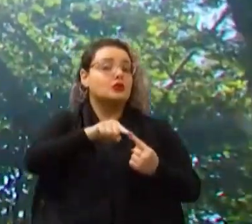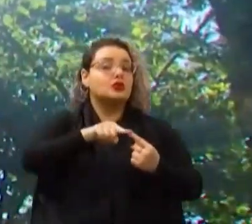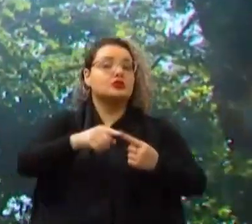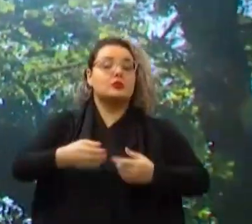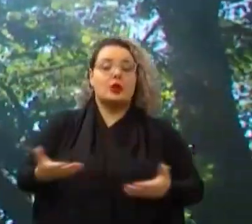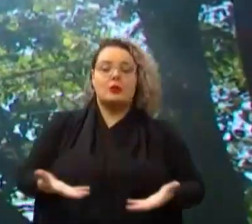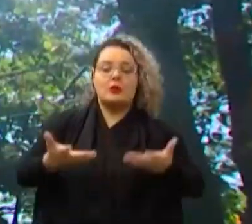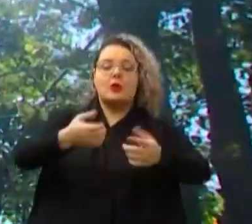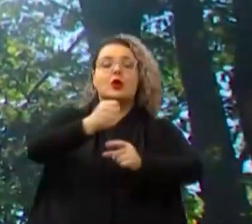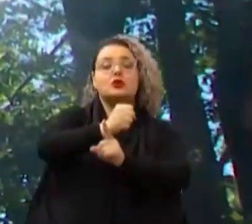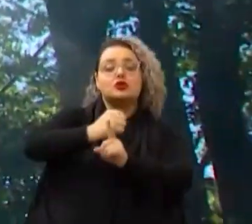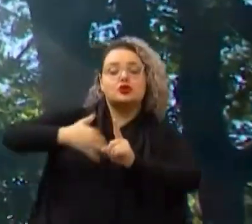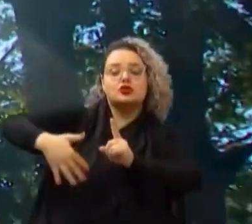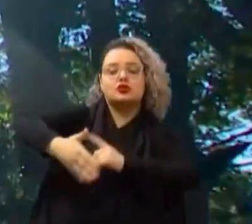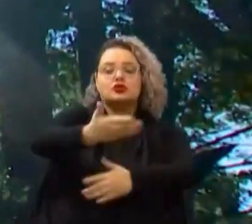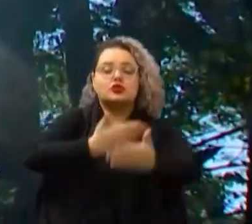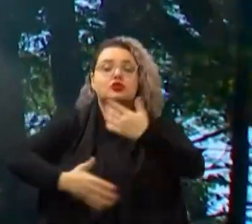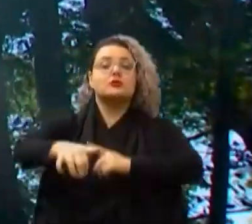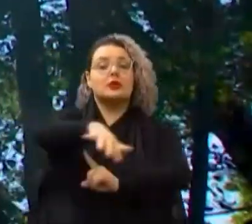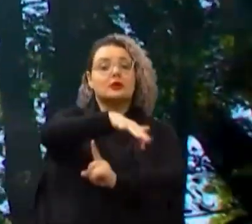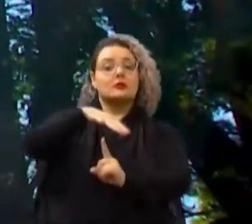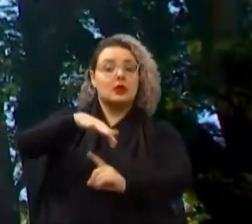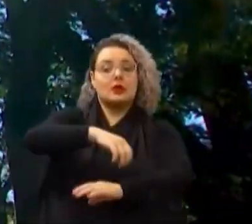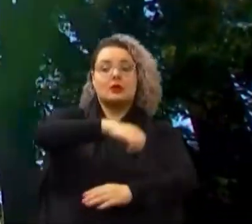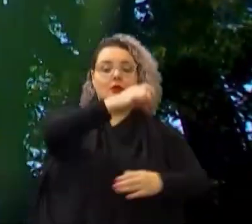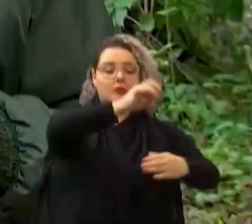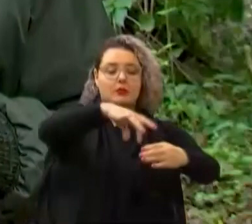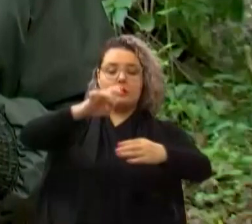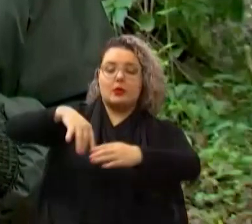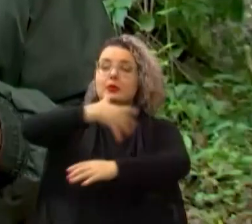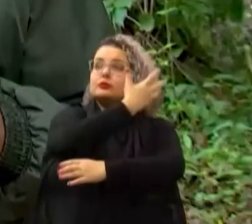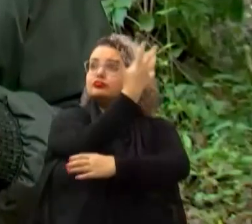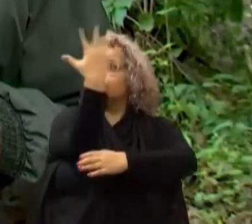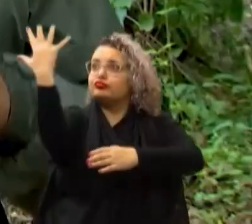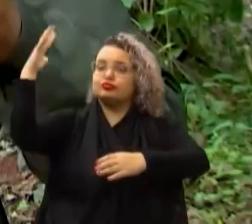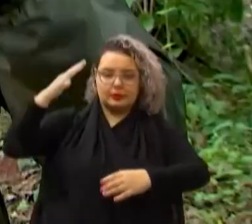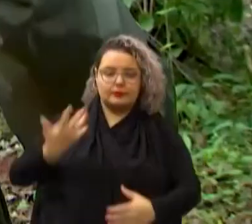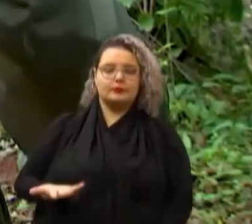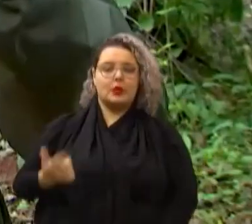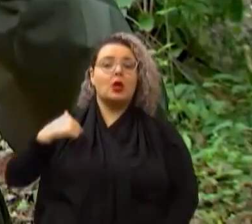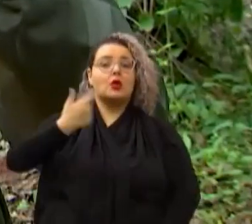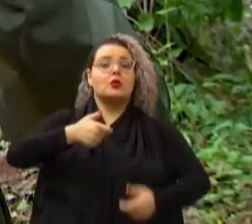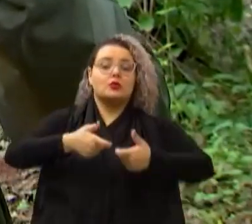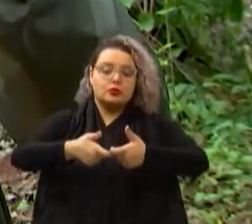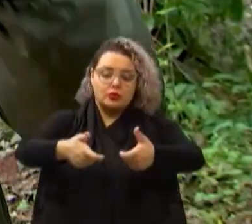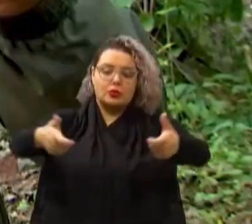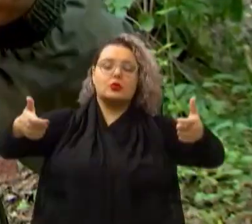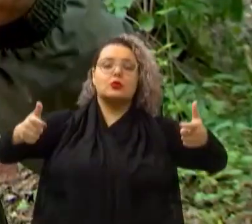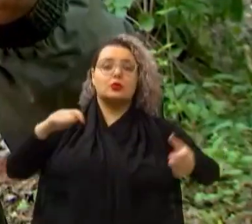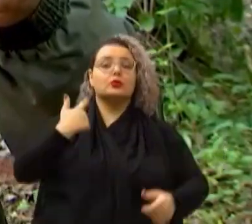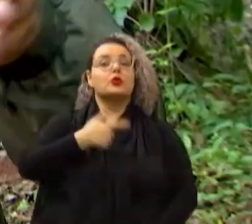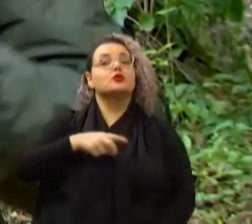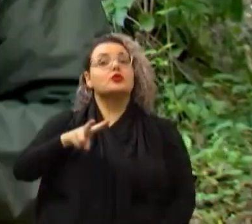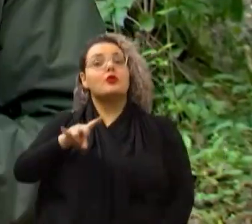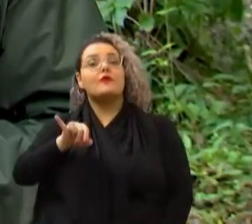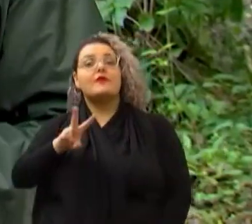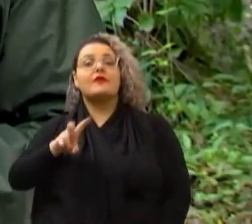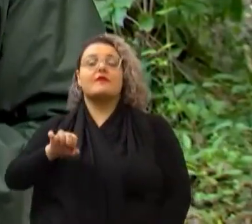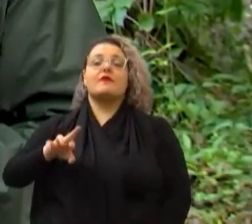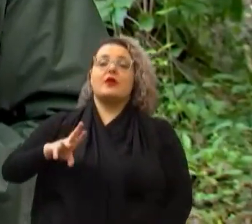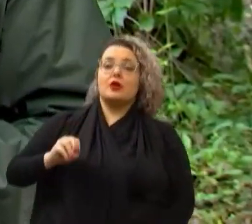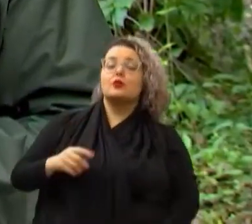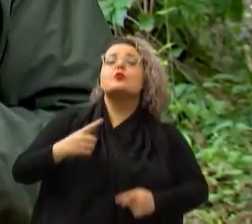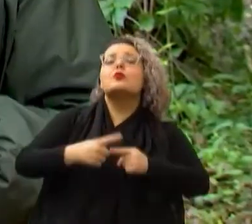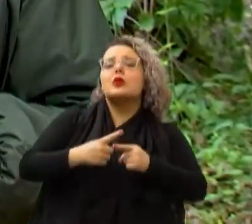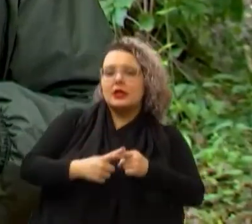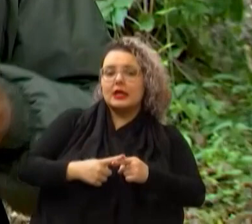promover ações socioambientais e reflorestamento. Nós ampliamos o nosso